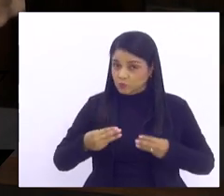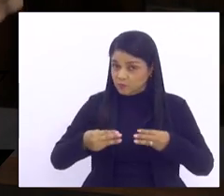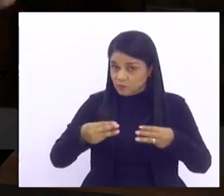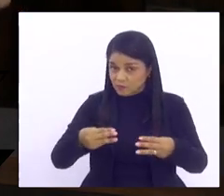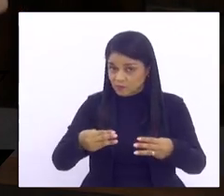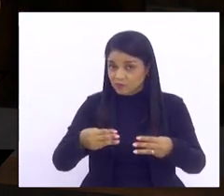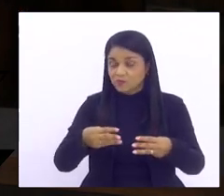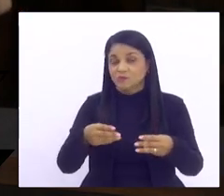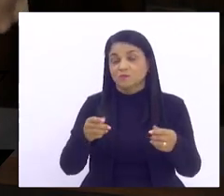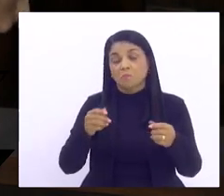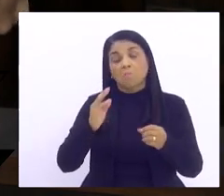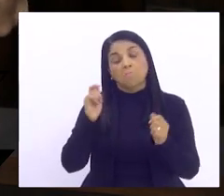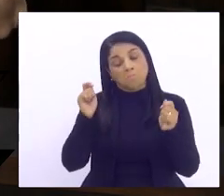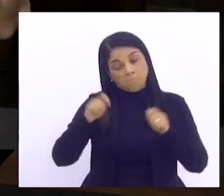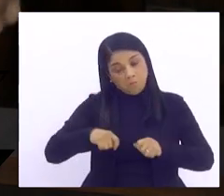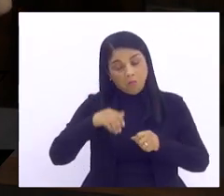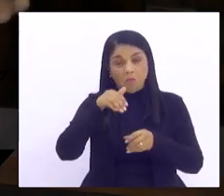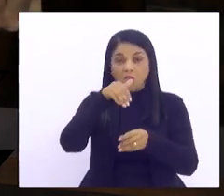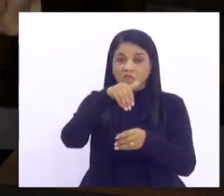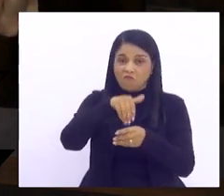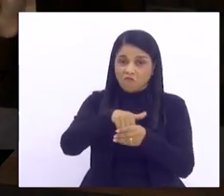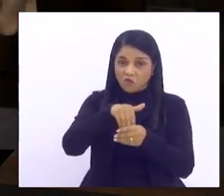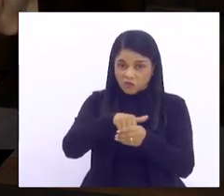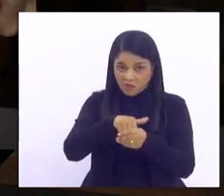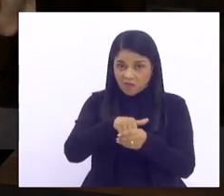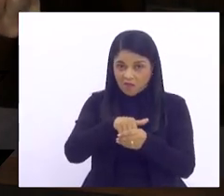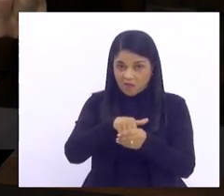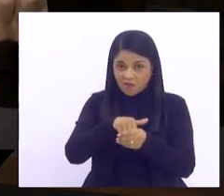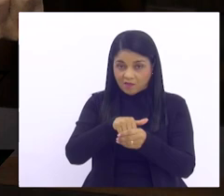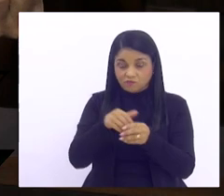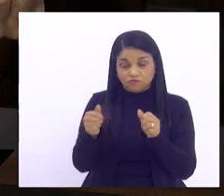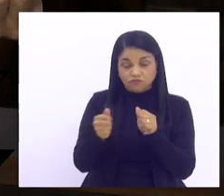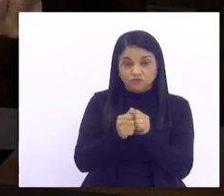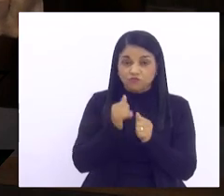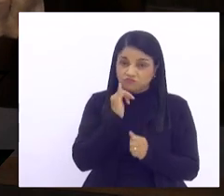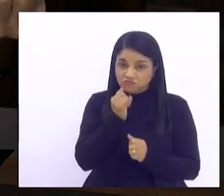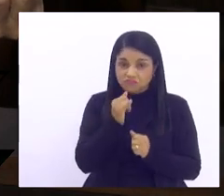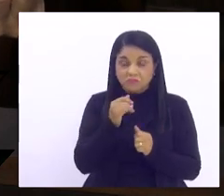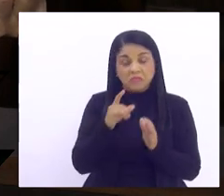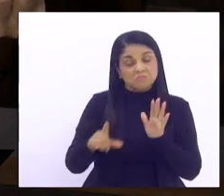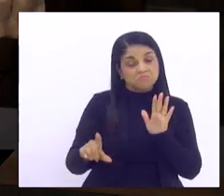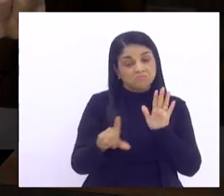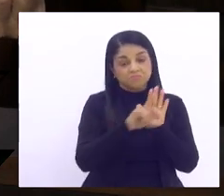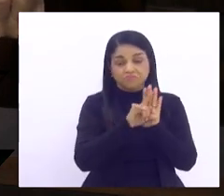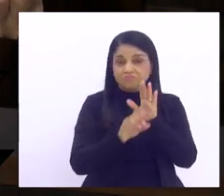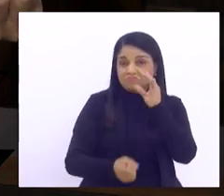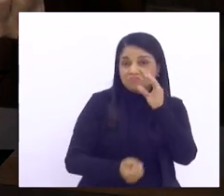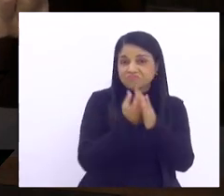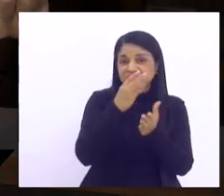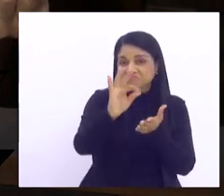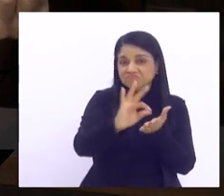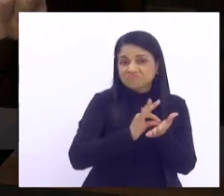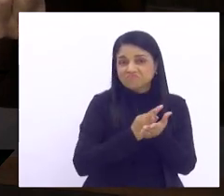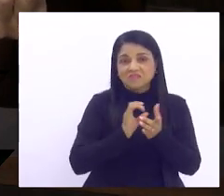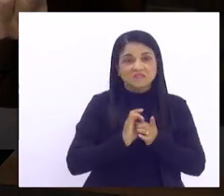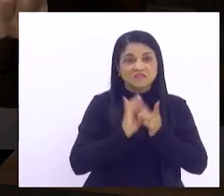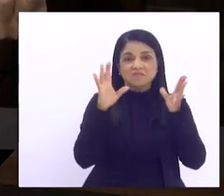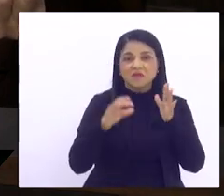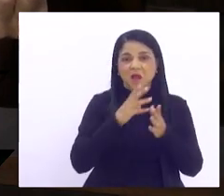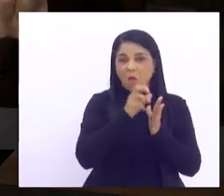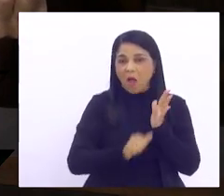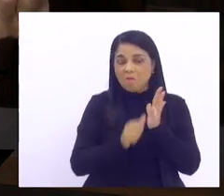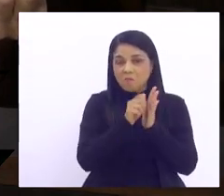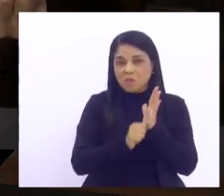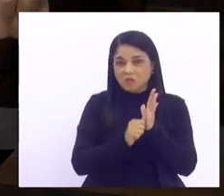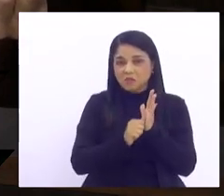outros ministros, então, poderão votar com a relatora e legalizar o aborto no Brasil com uma canetada, a revelia da